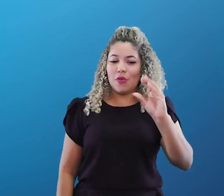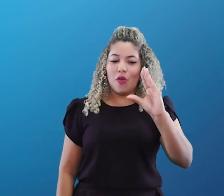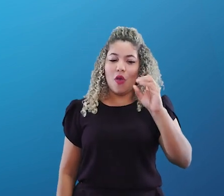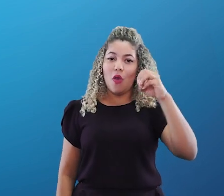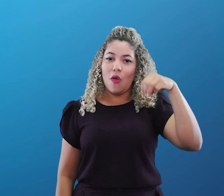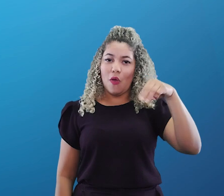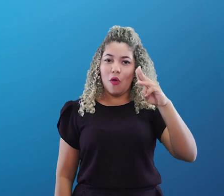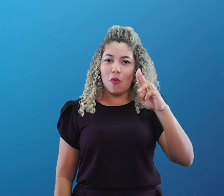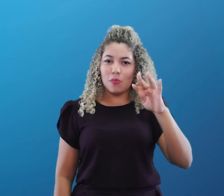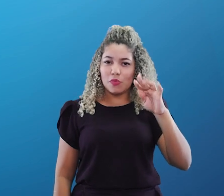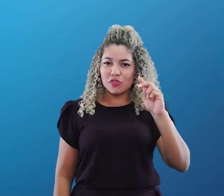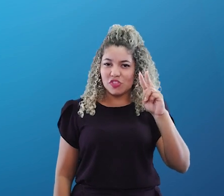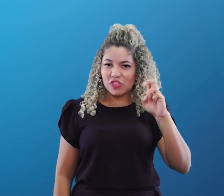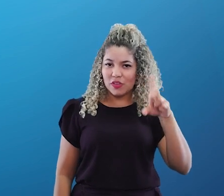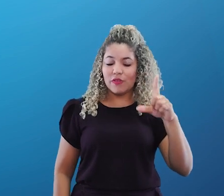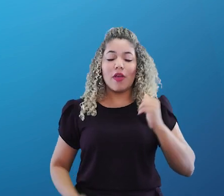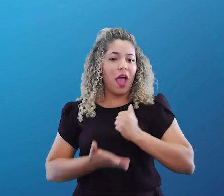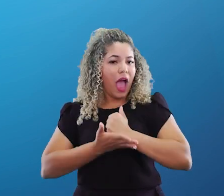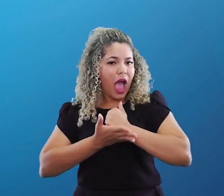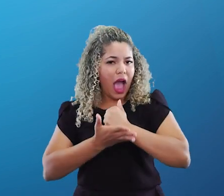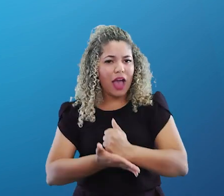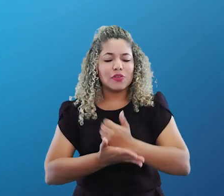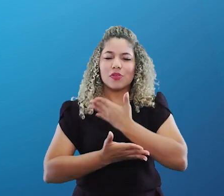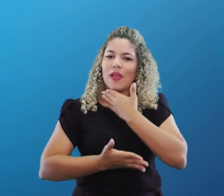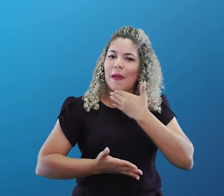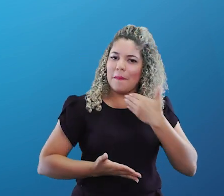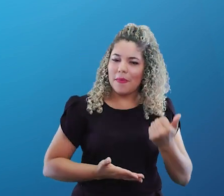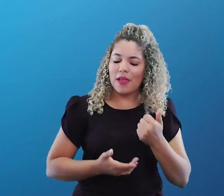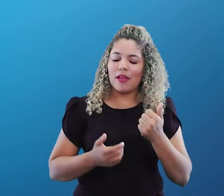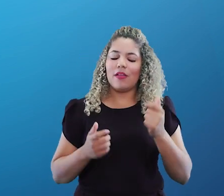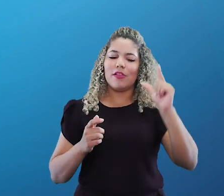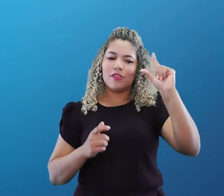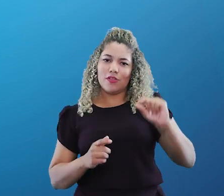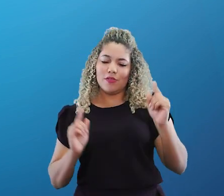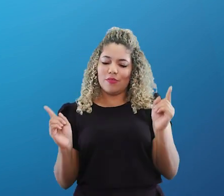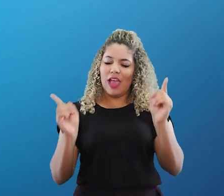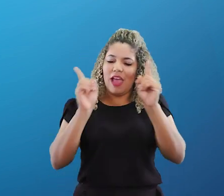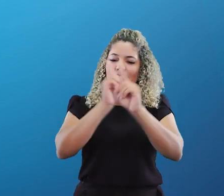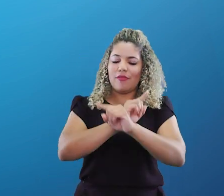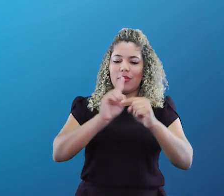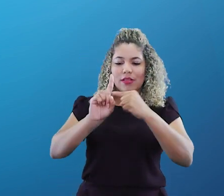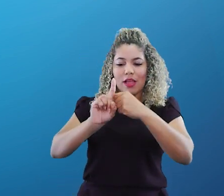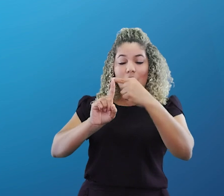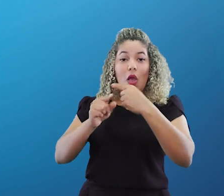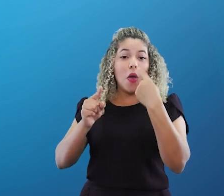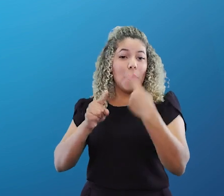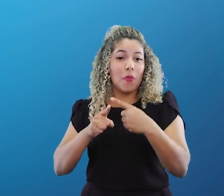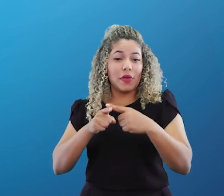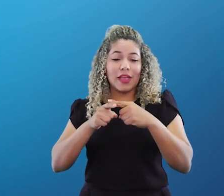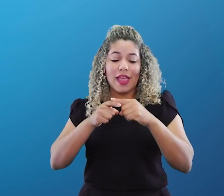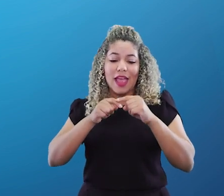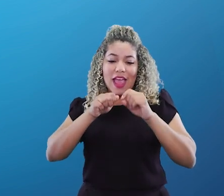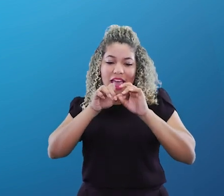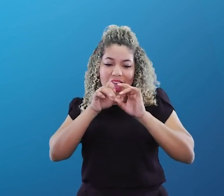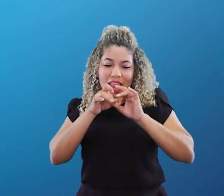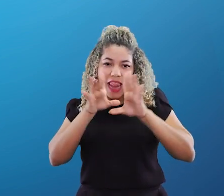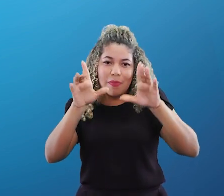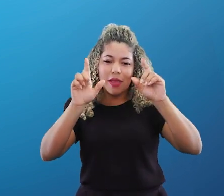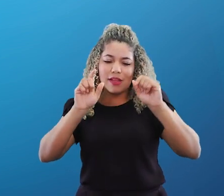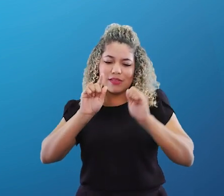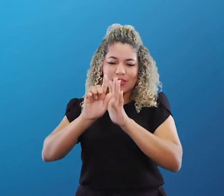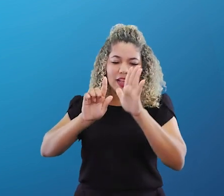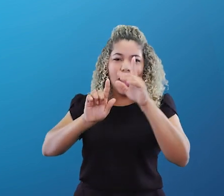é uma medida que pode atenuar os efeitos da inversão térmica, considerando que há uma diminuição na emissão de poluentes na